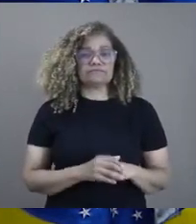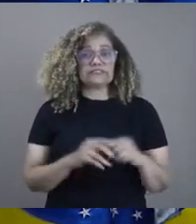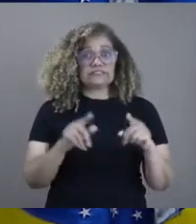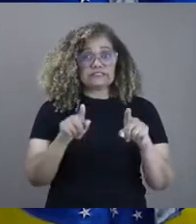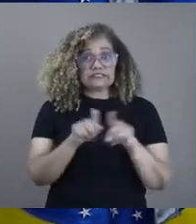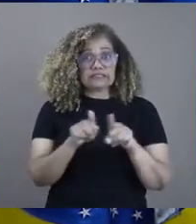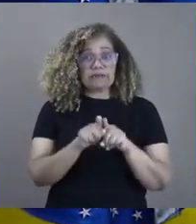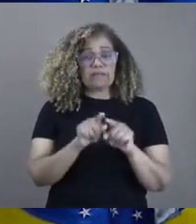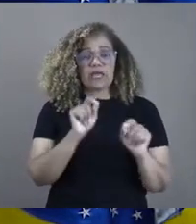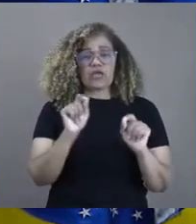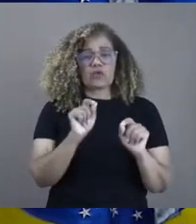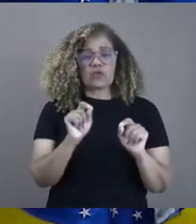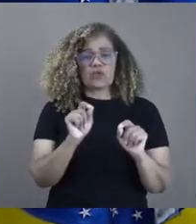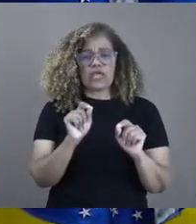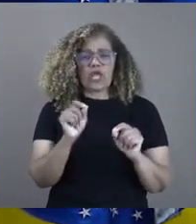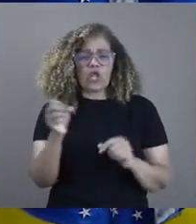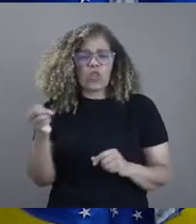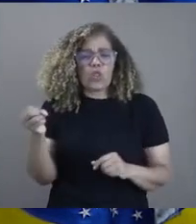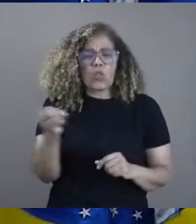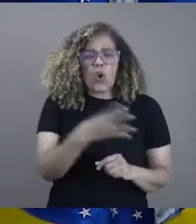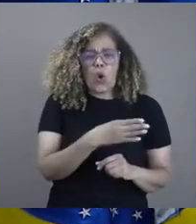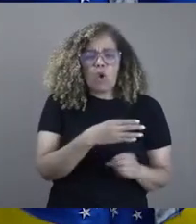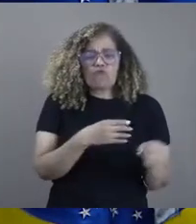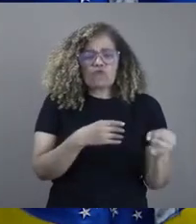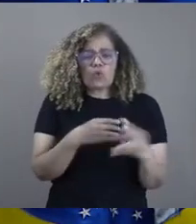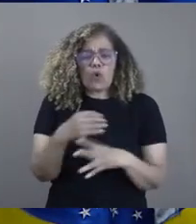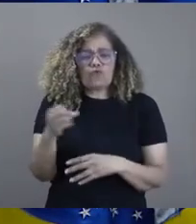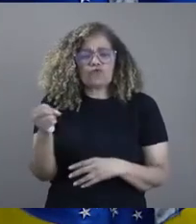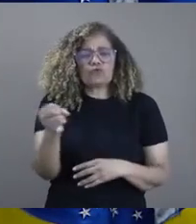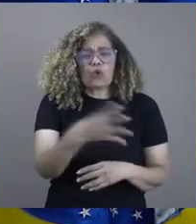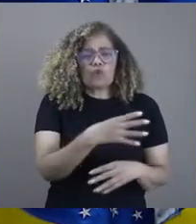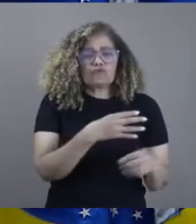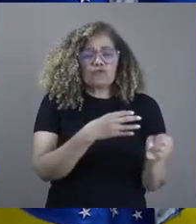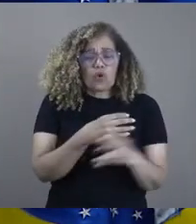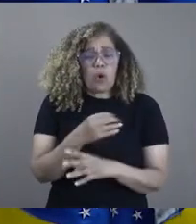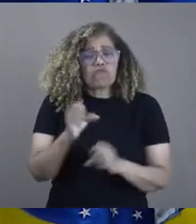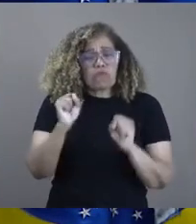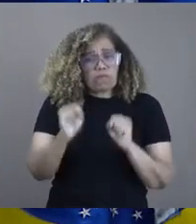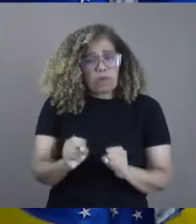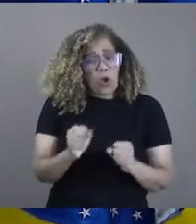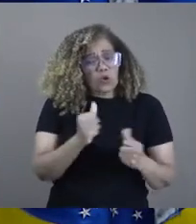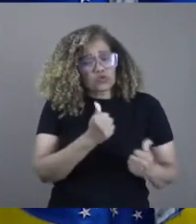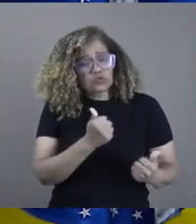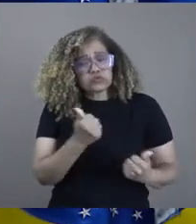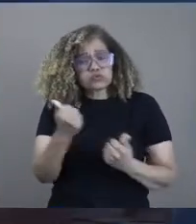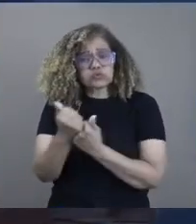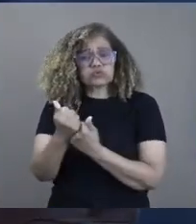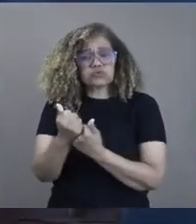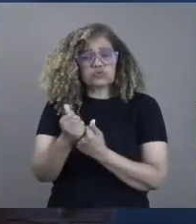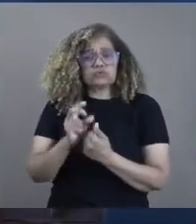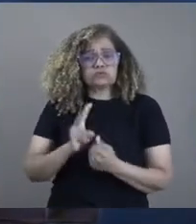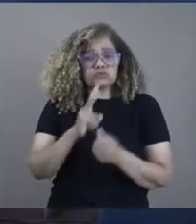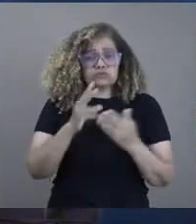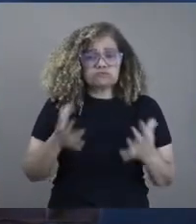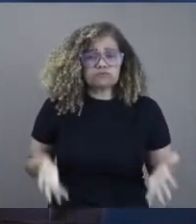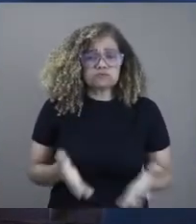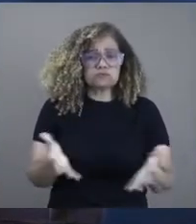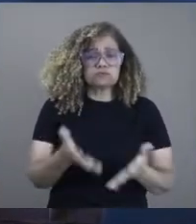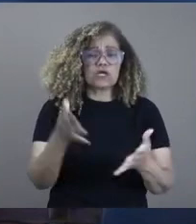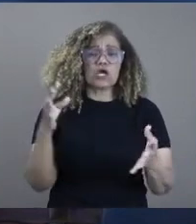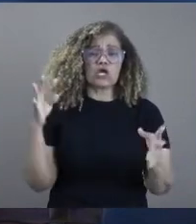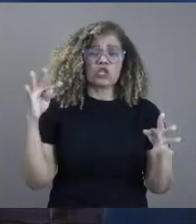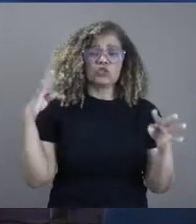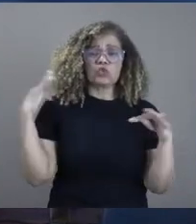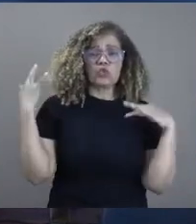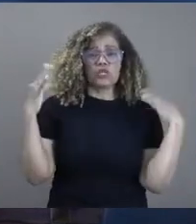descentralização inovadora que pode contribuir para fomentar o turismo e